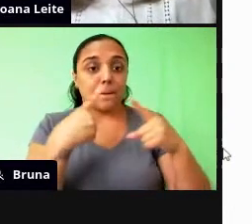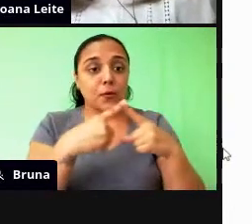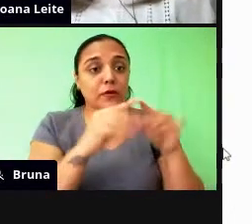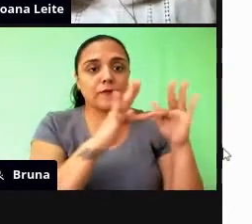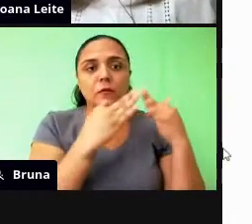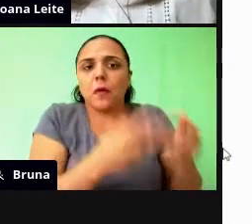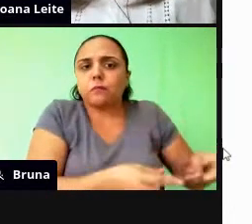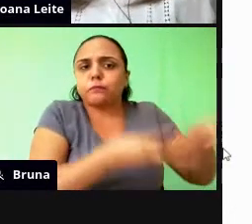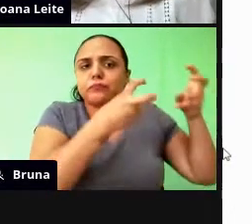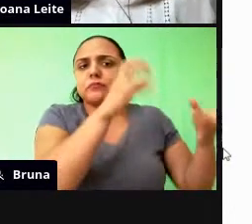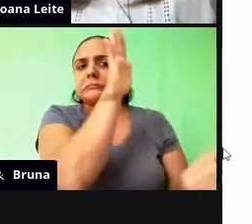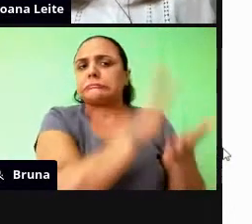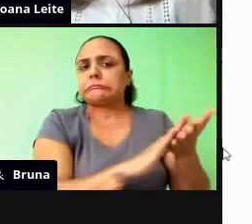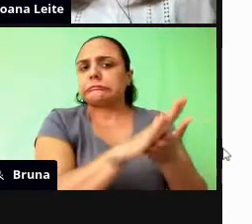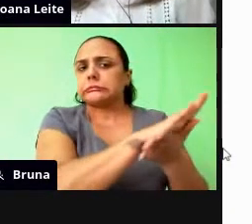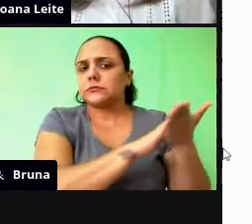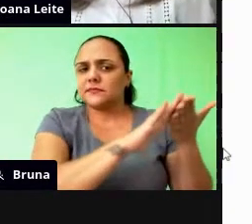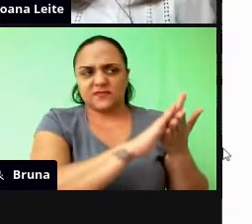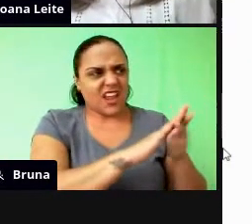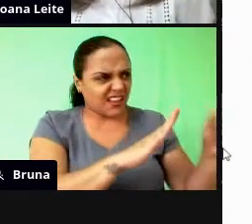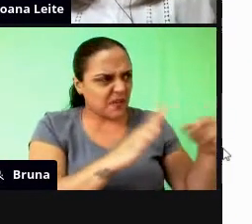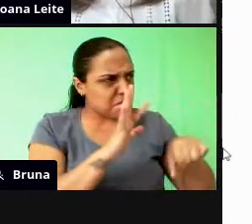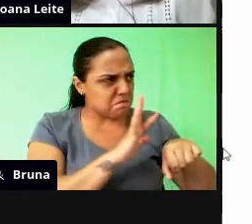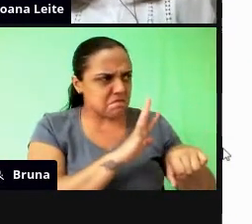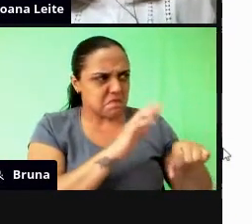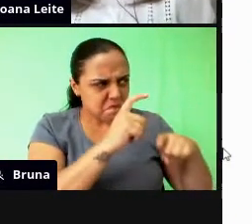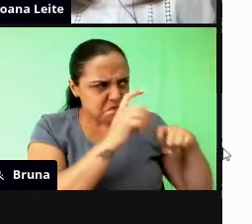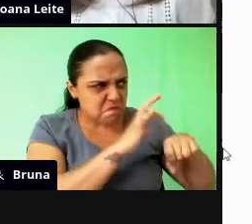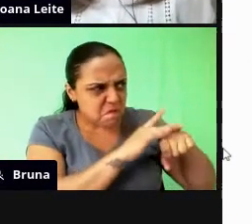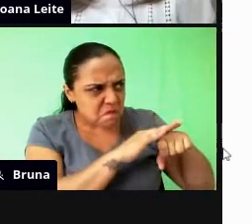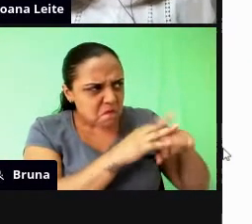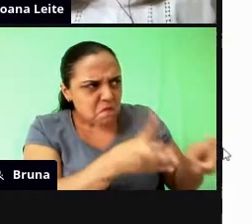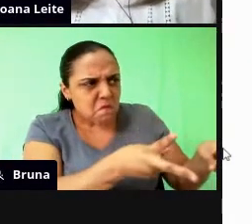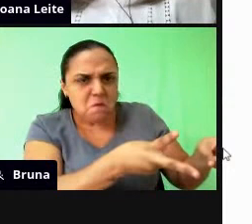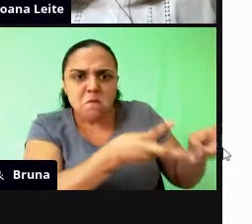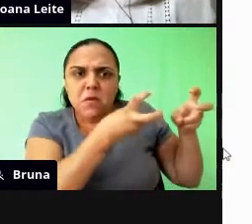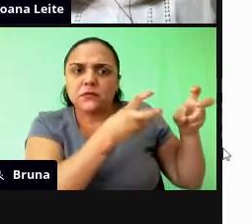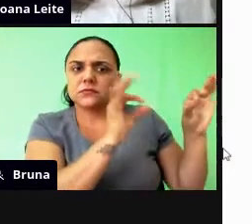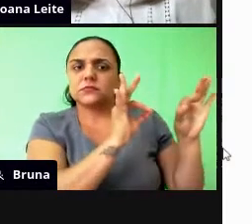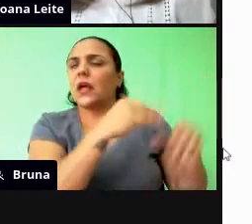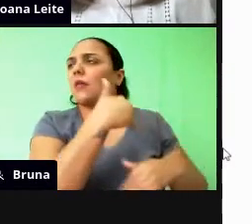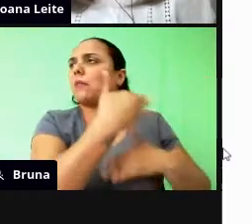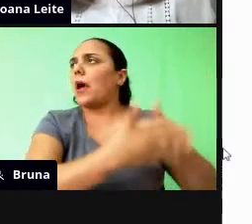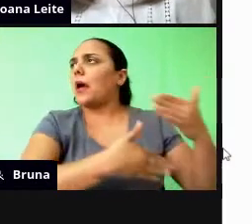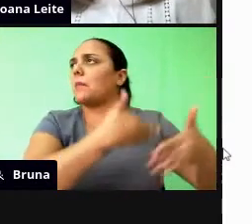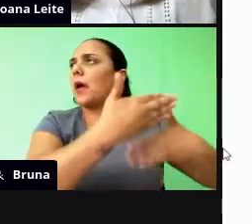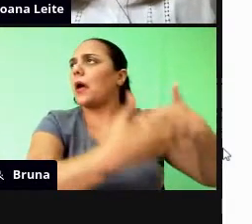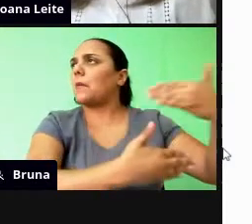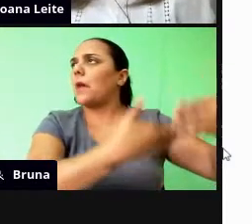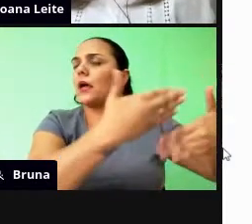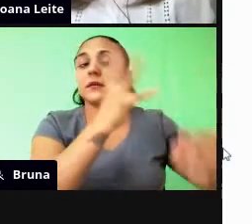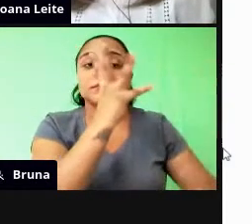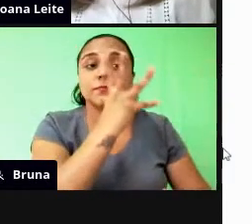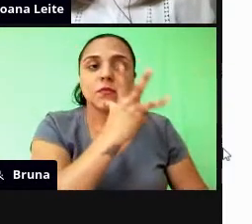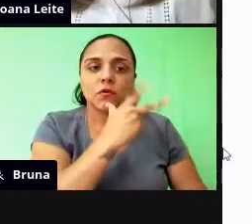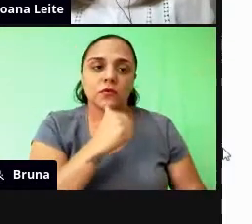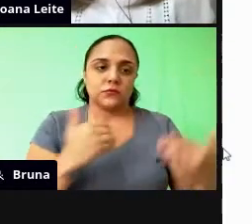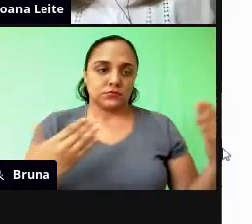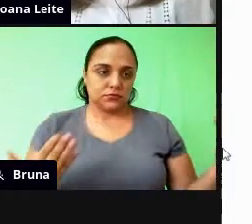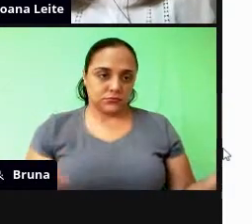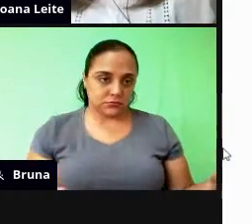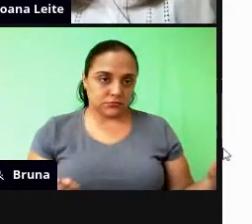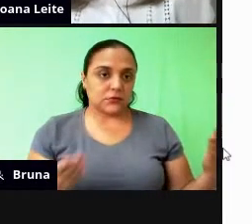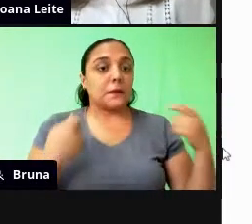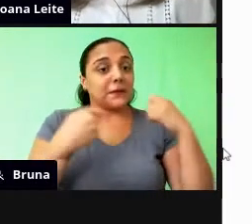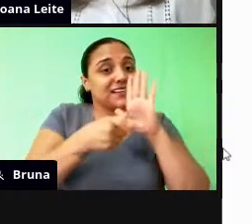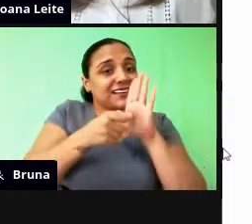e a falta de alguém para alertar, para chamar atenção, vai atrasar cada vez mais esse diagnóstico, né? Um diagnóstico que não é tão simples, não é